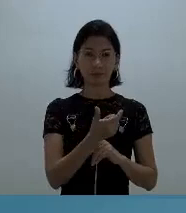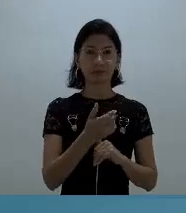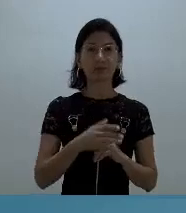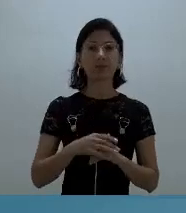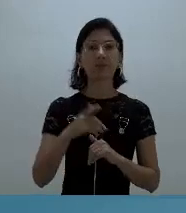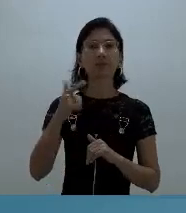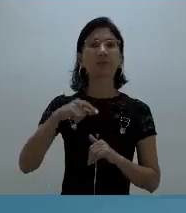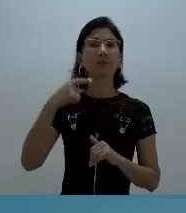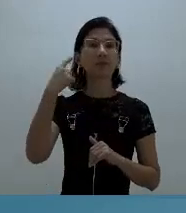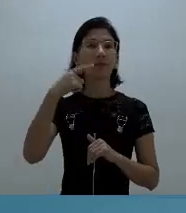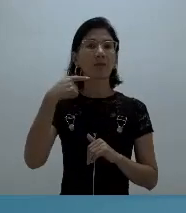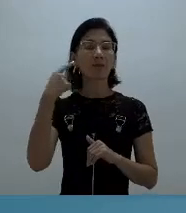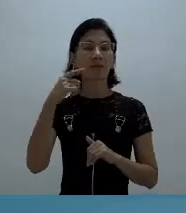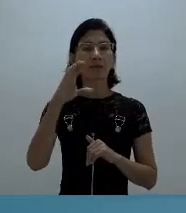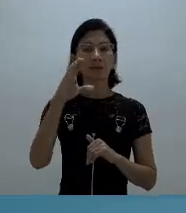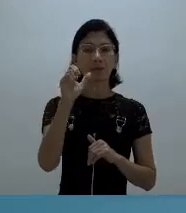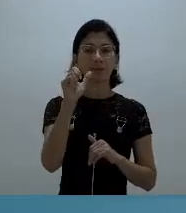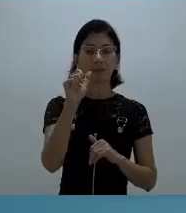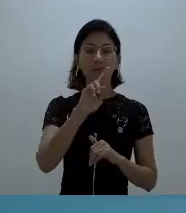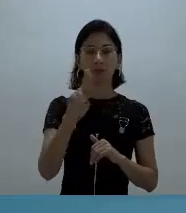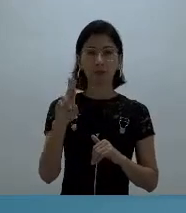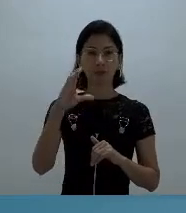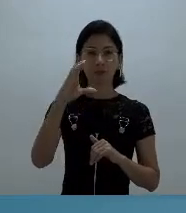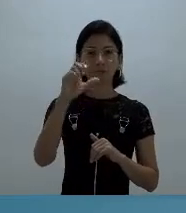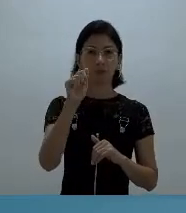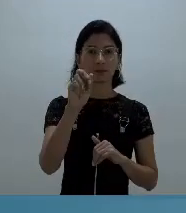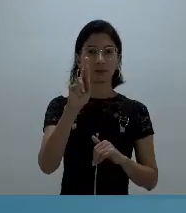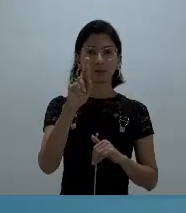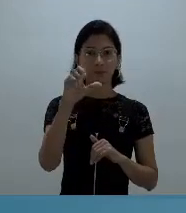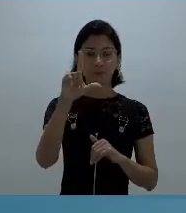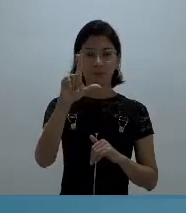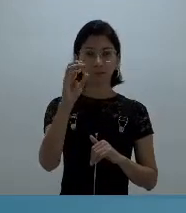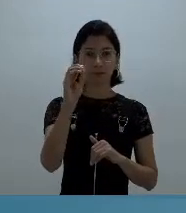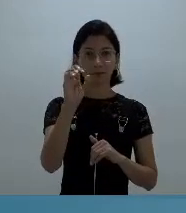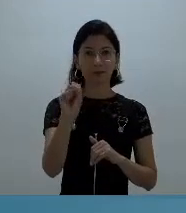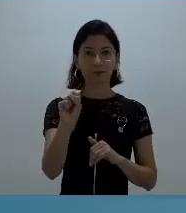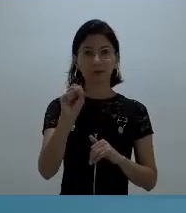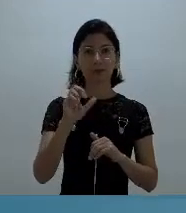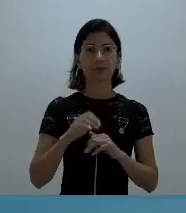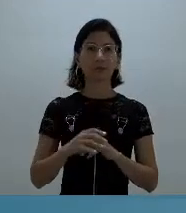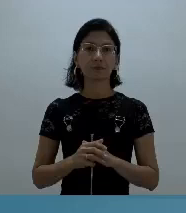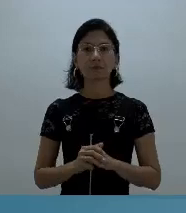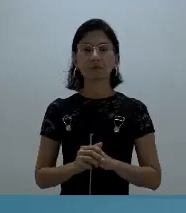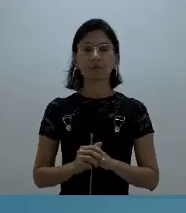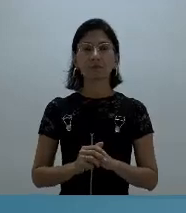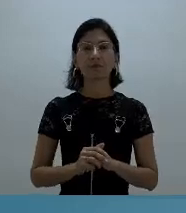advogado Denis Rodrigues Soares, OAB Pará, agravado